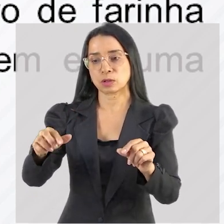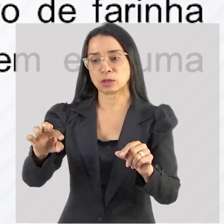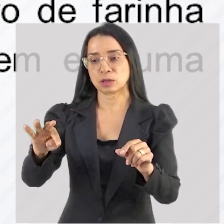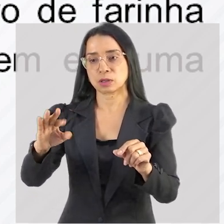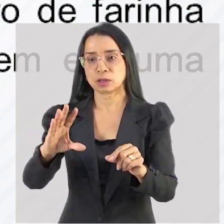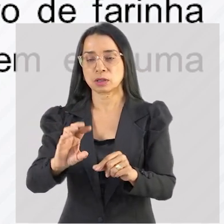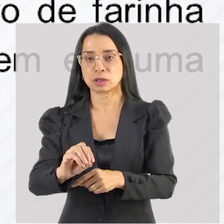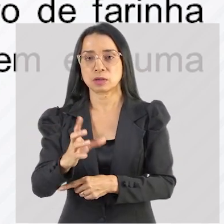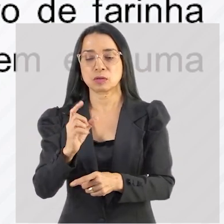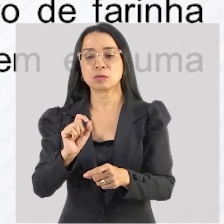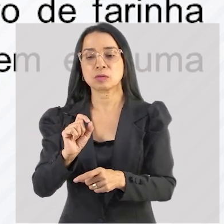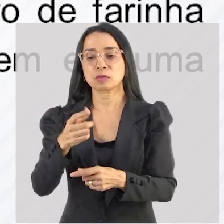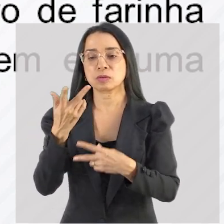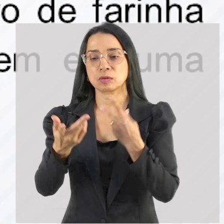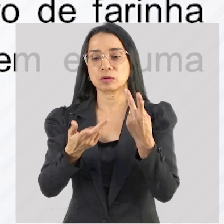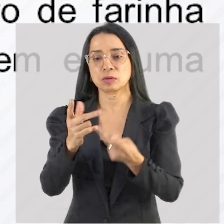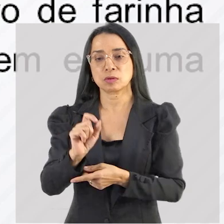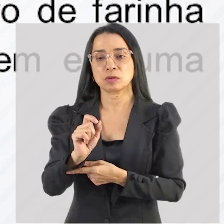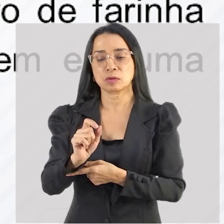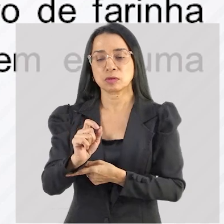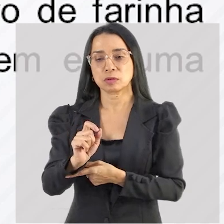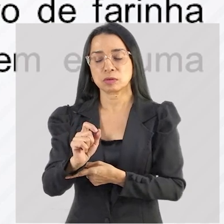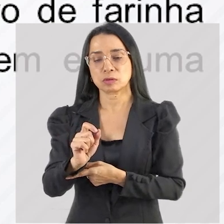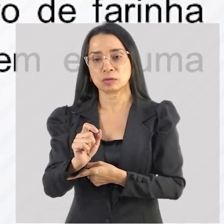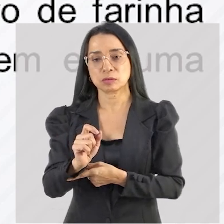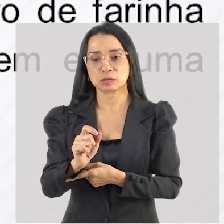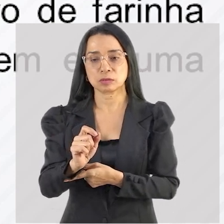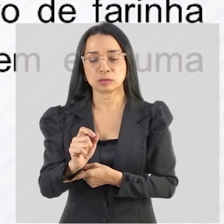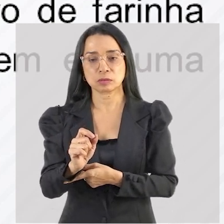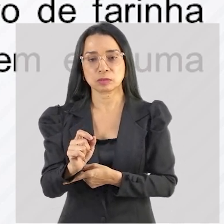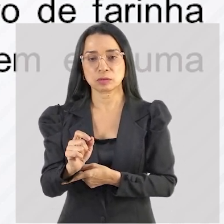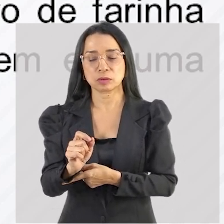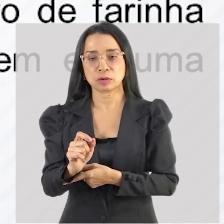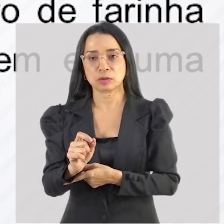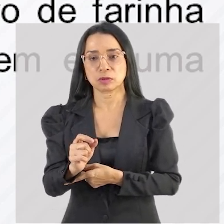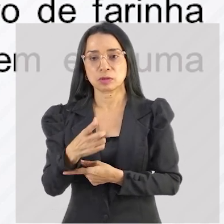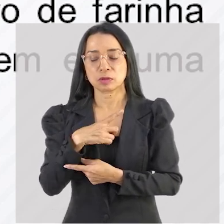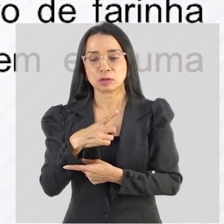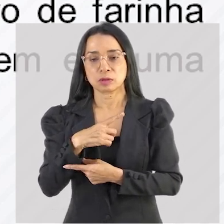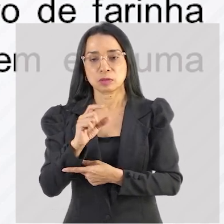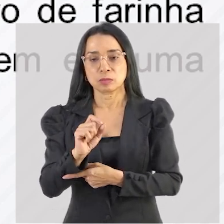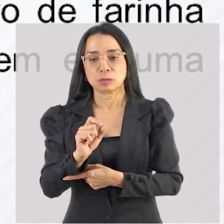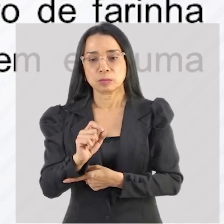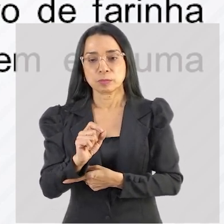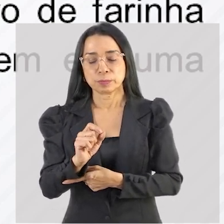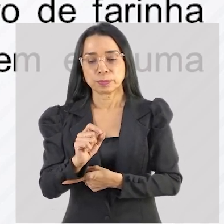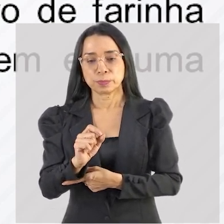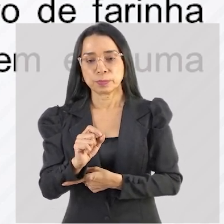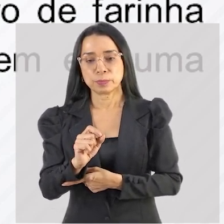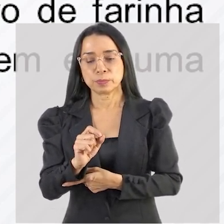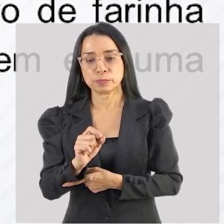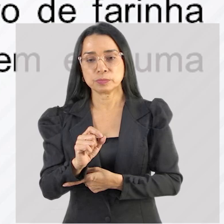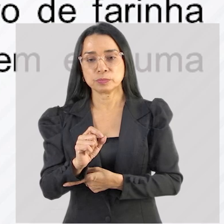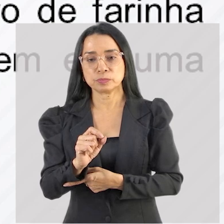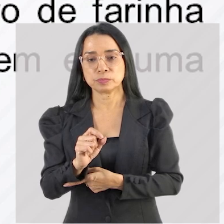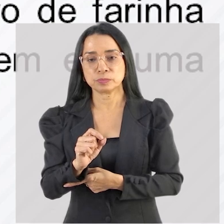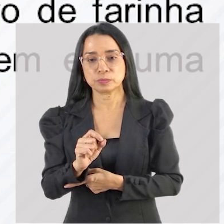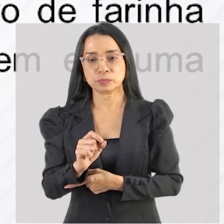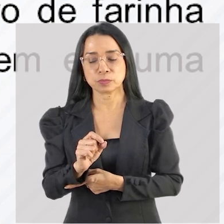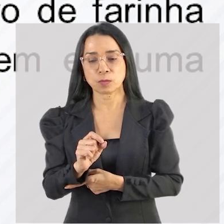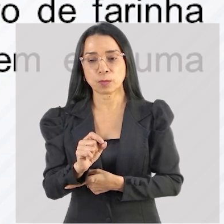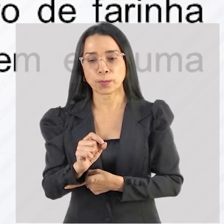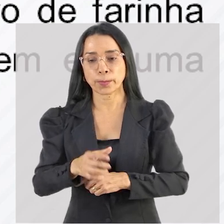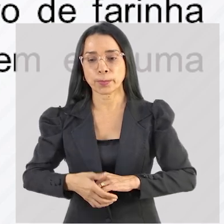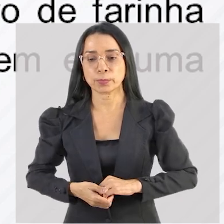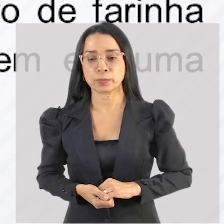tá ok? E o que foi que ele falou pra gente? Ele falou que quando eu tenho, né? Ele falou que, deixa eu buscar aqui no